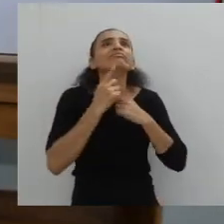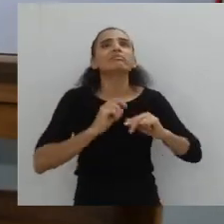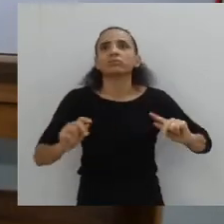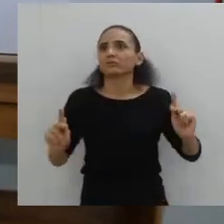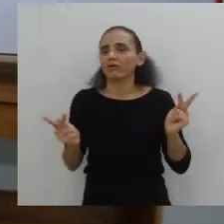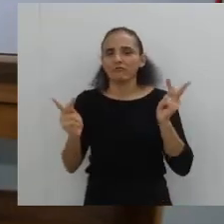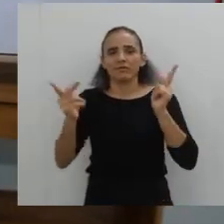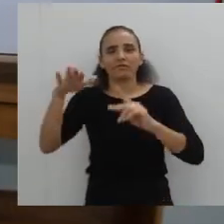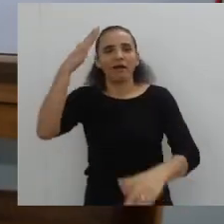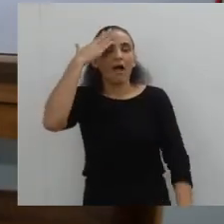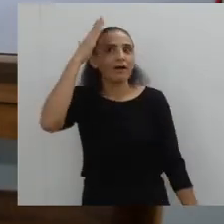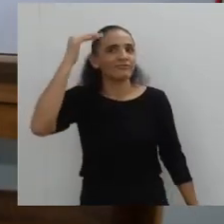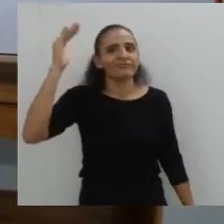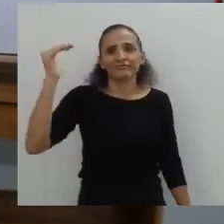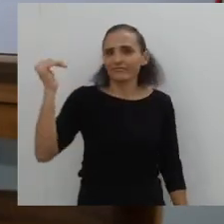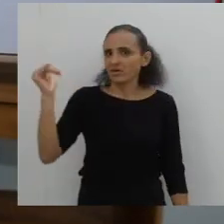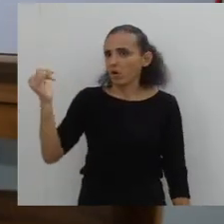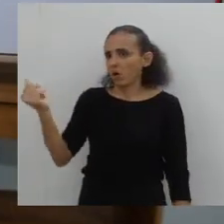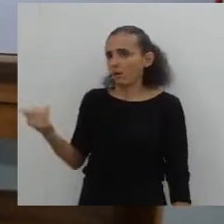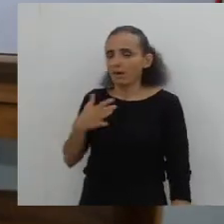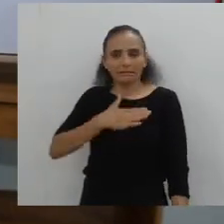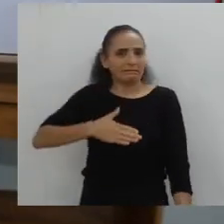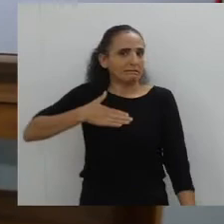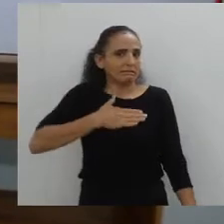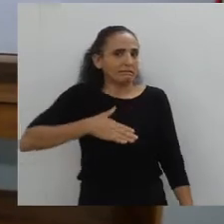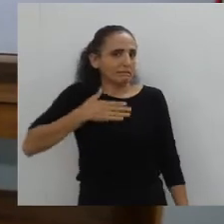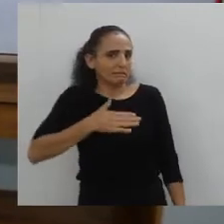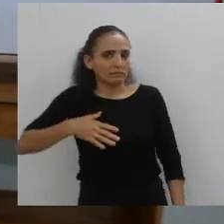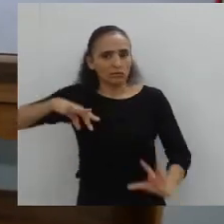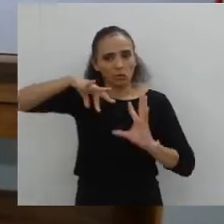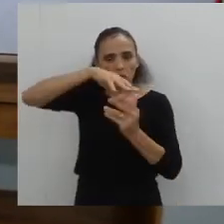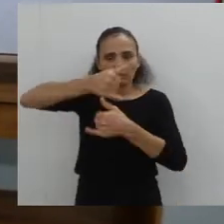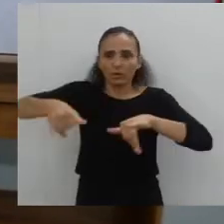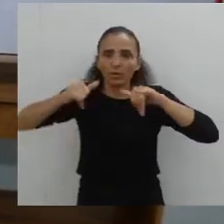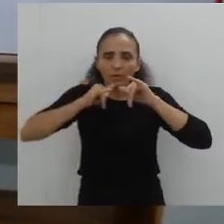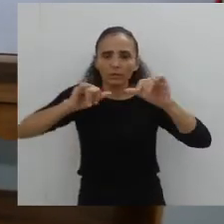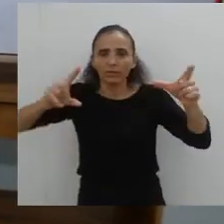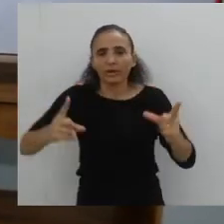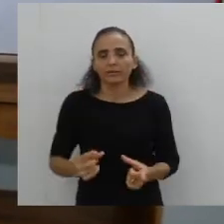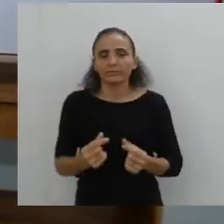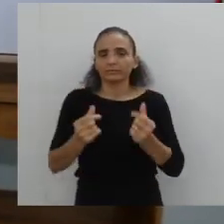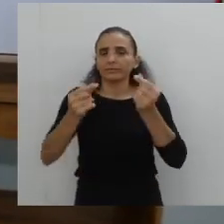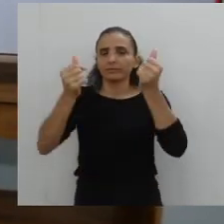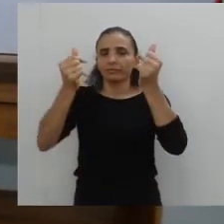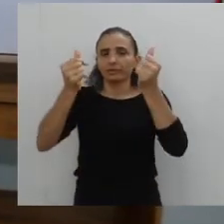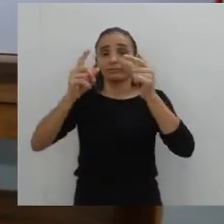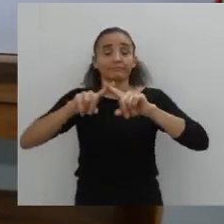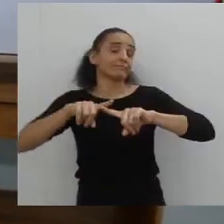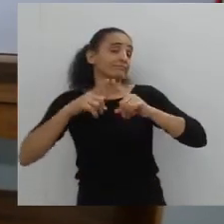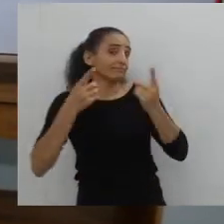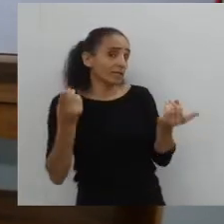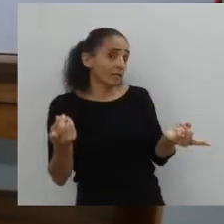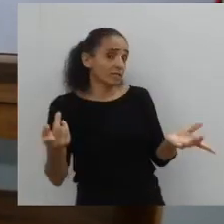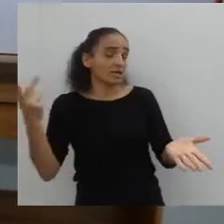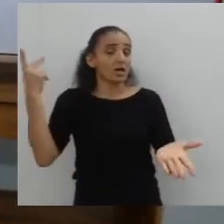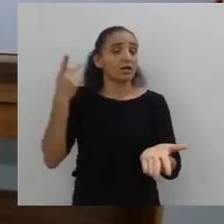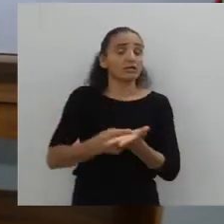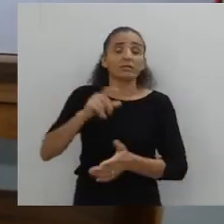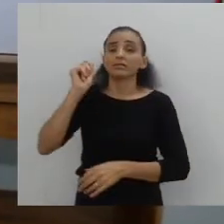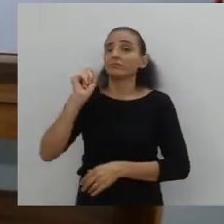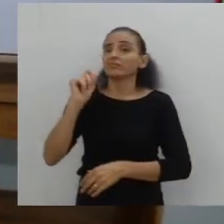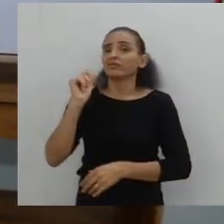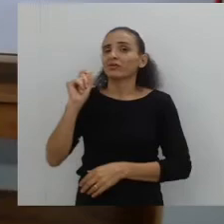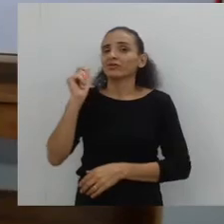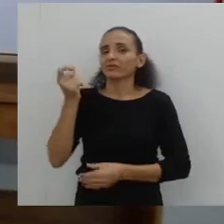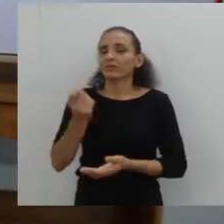sucesso, né? De satisfazer uma questão globalizada e capitalista dentro do jogo. E então surge